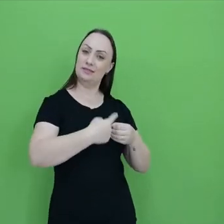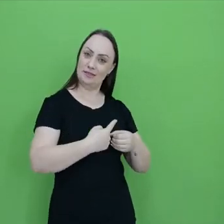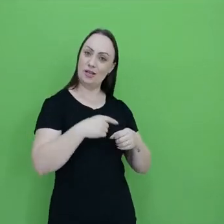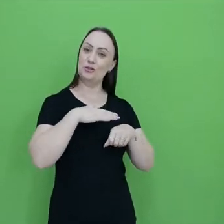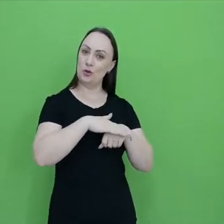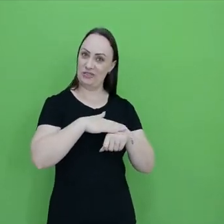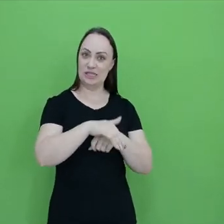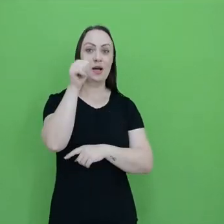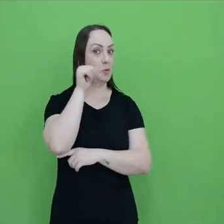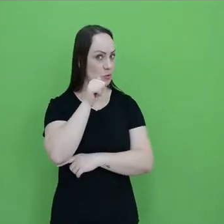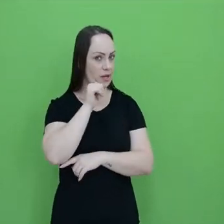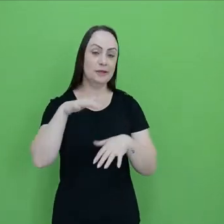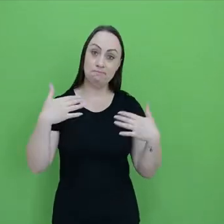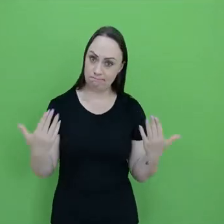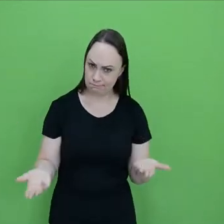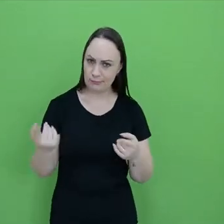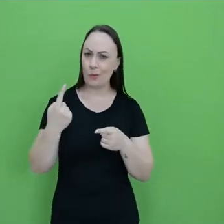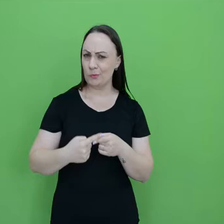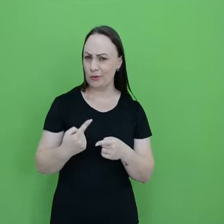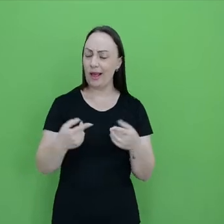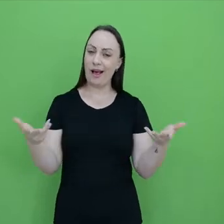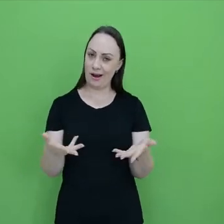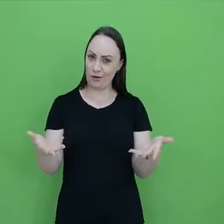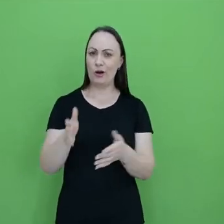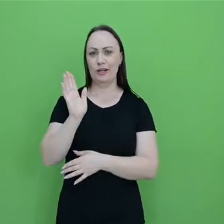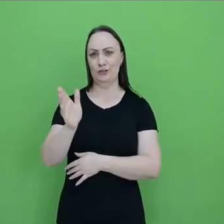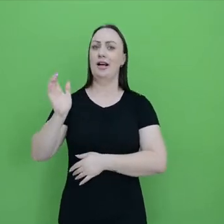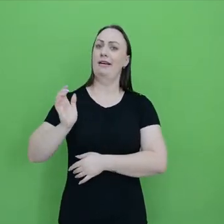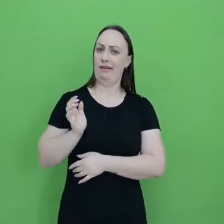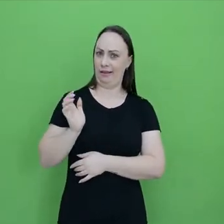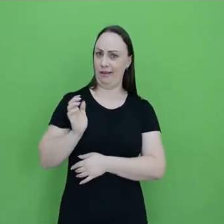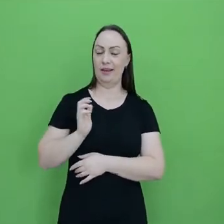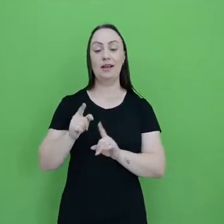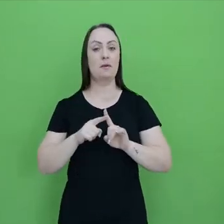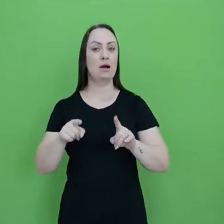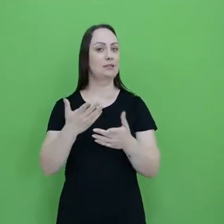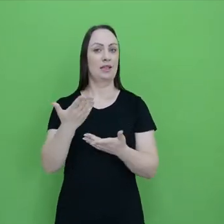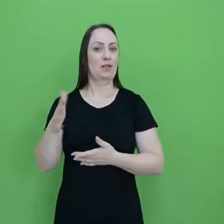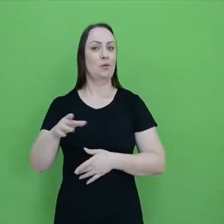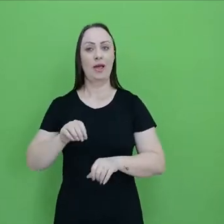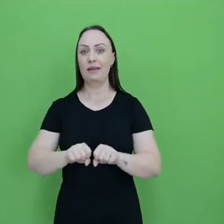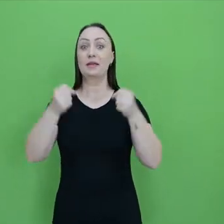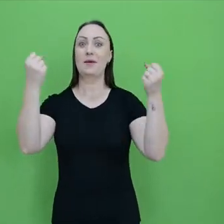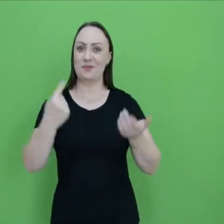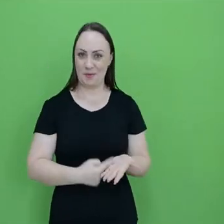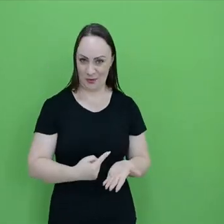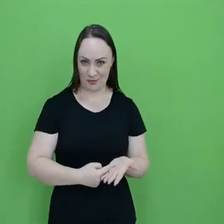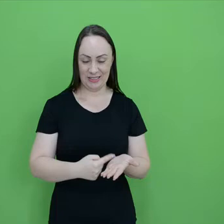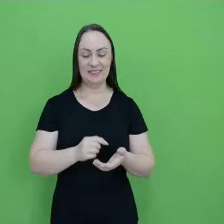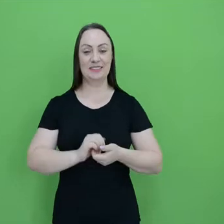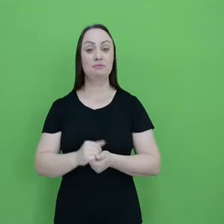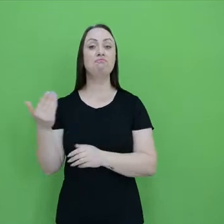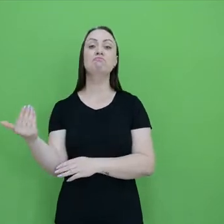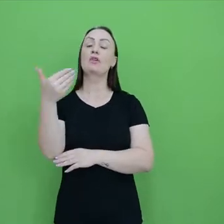cidade, conversar com a mulher. Afinal, mesmo agora ela estando rica, não iria quebrar a sua